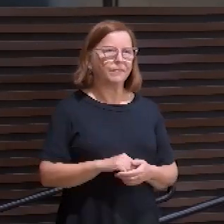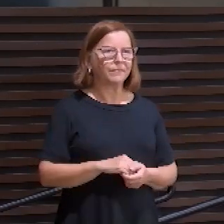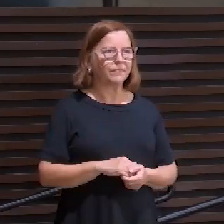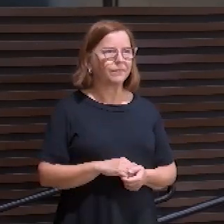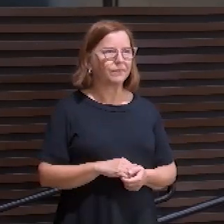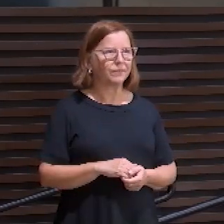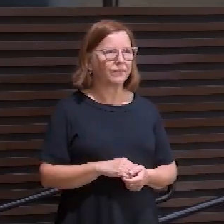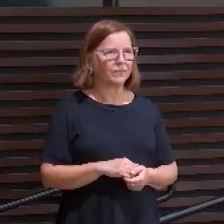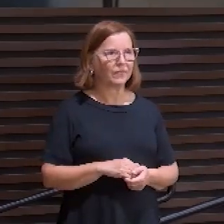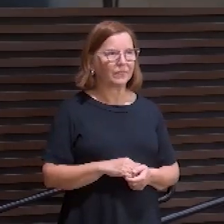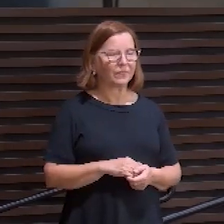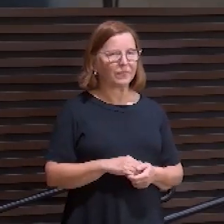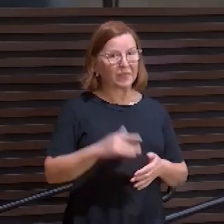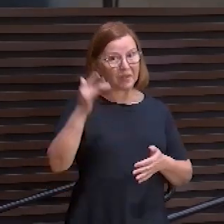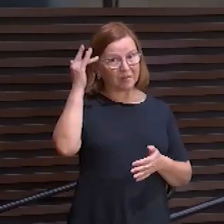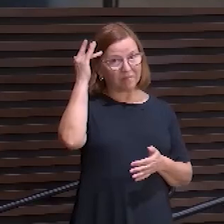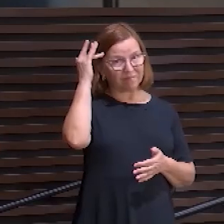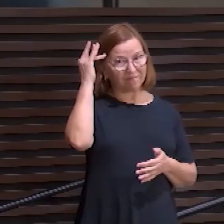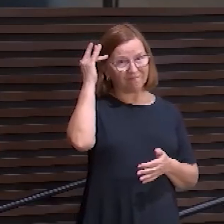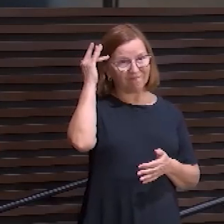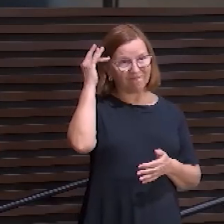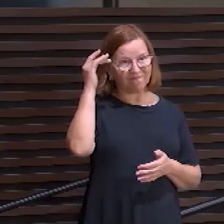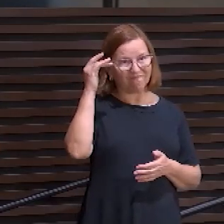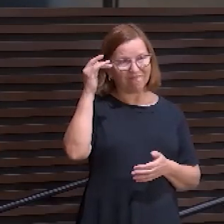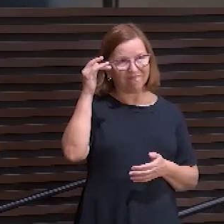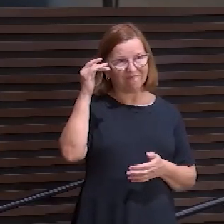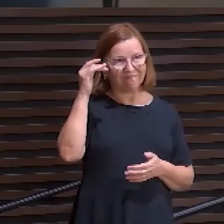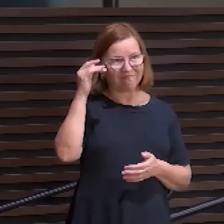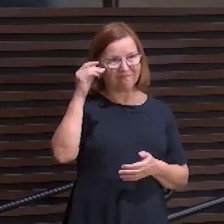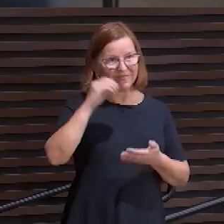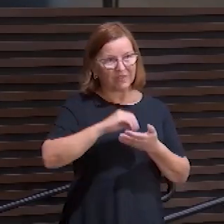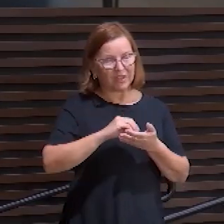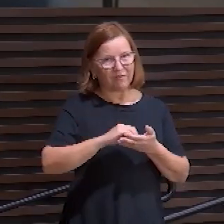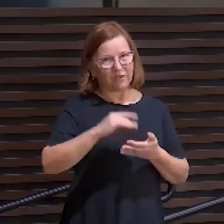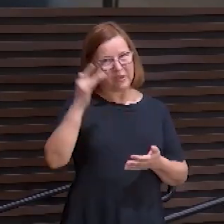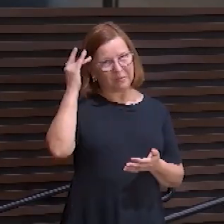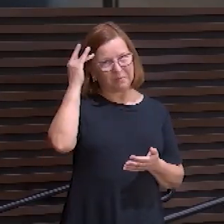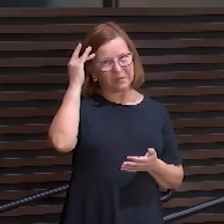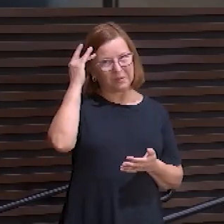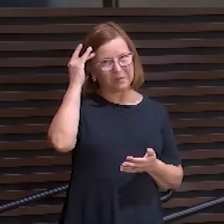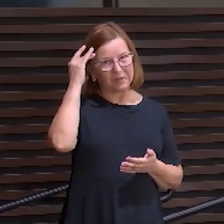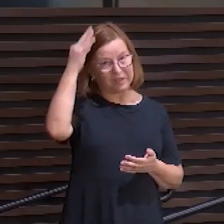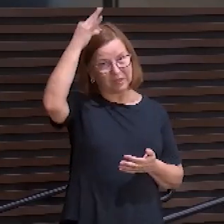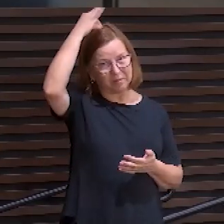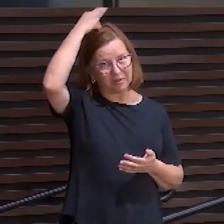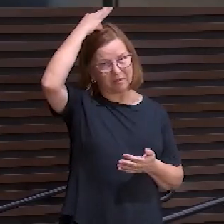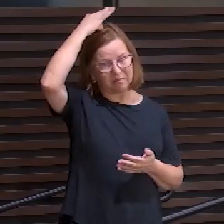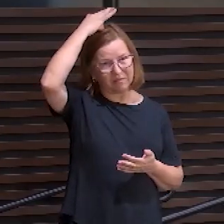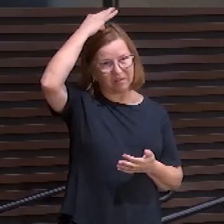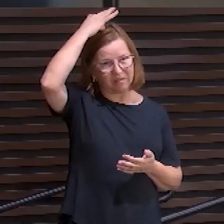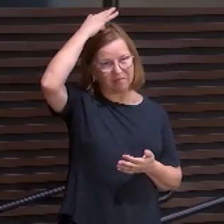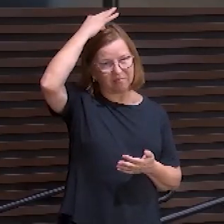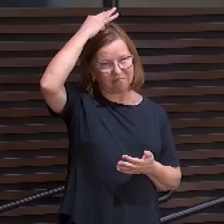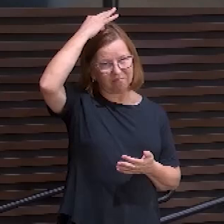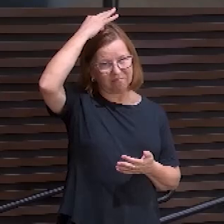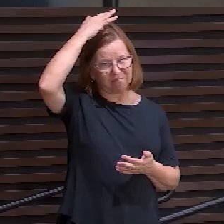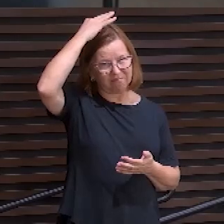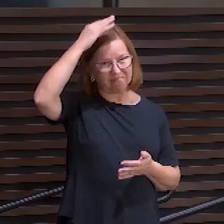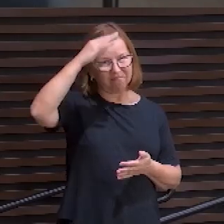A imaturidade espiritual quase sempre acaba desembocando na